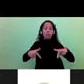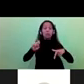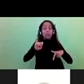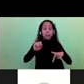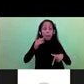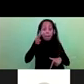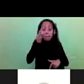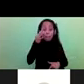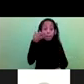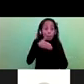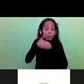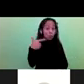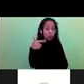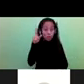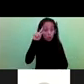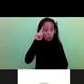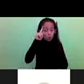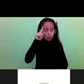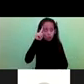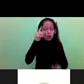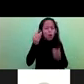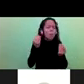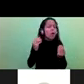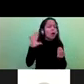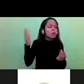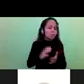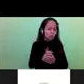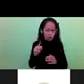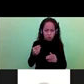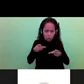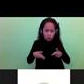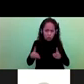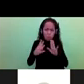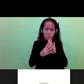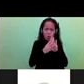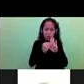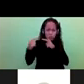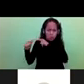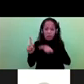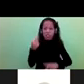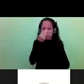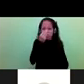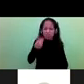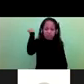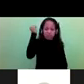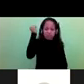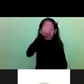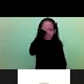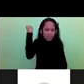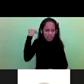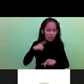Nós vamos continuar dando aula no modelo tradicional, ignorando essas